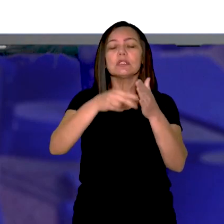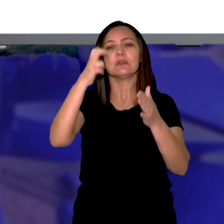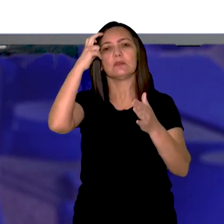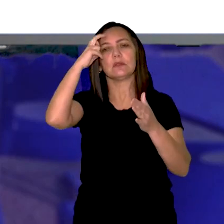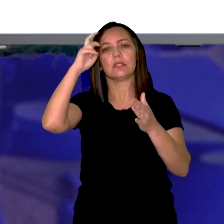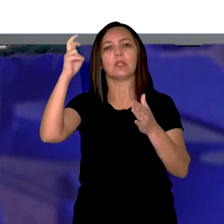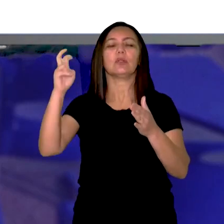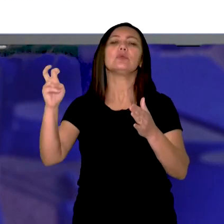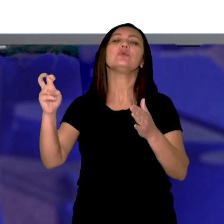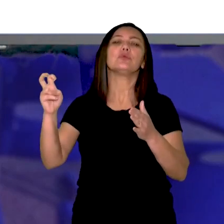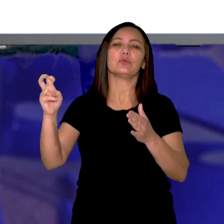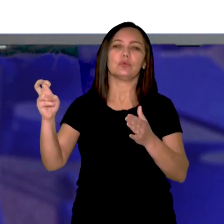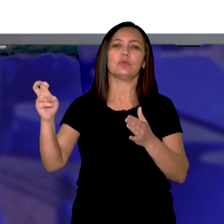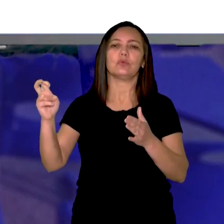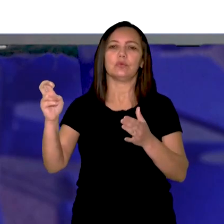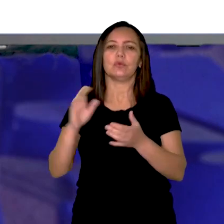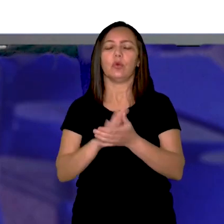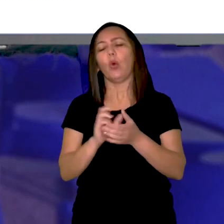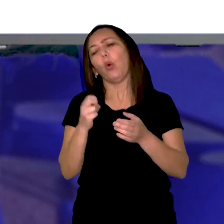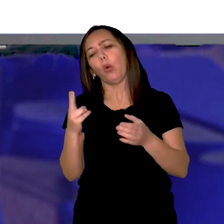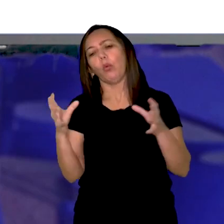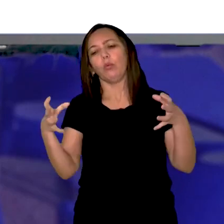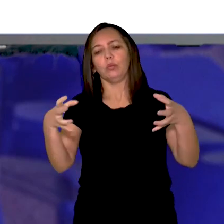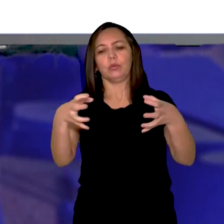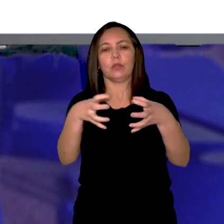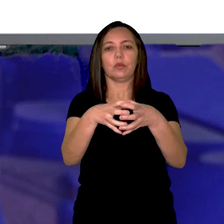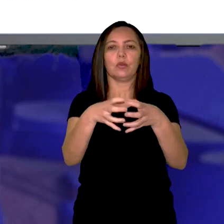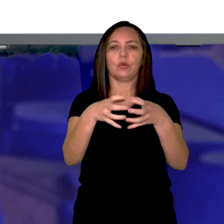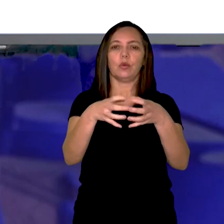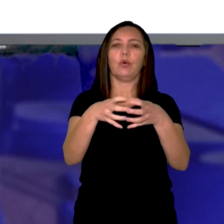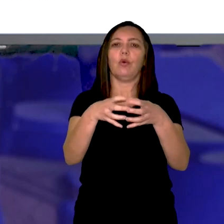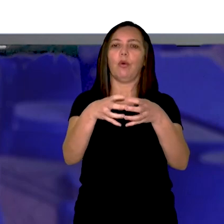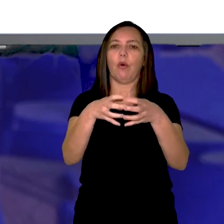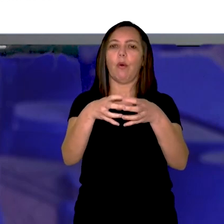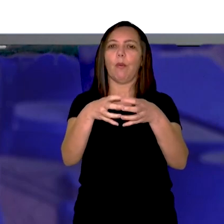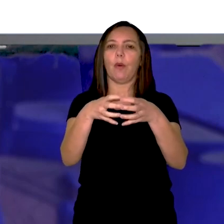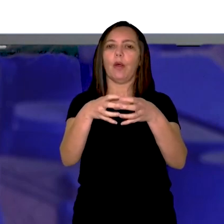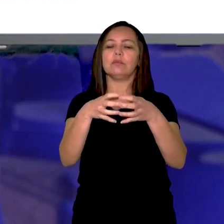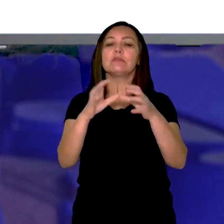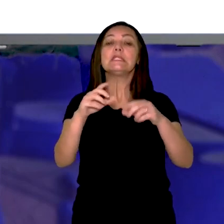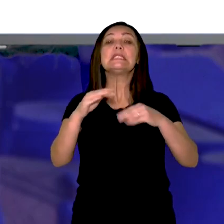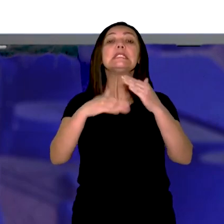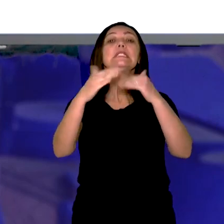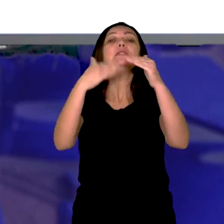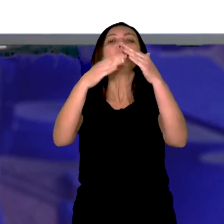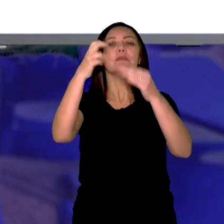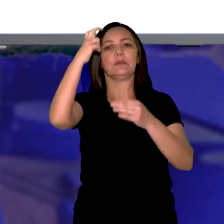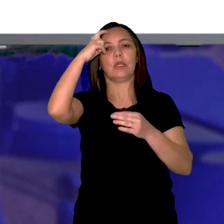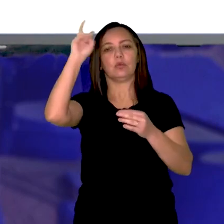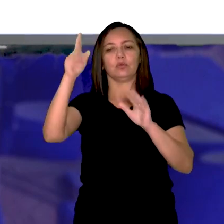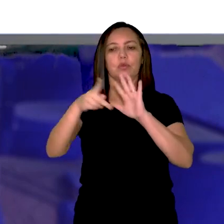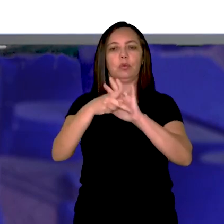homem ou a um grupo desenvolver sua cultura.